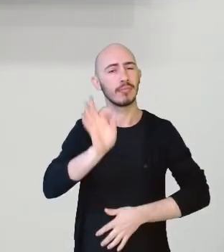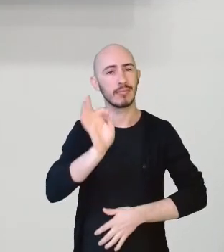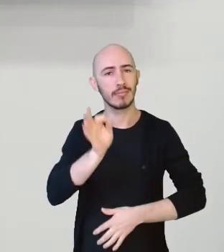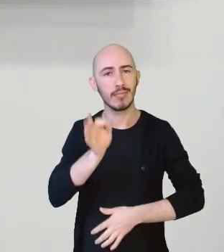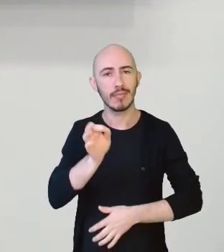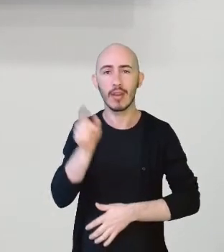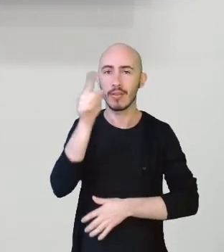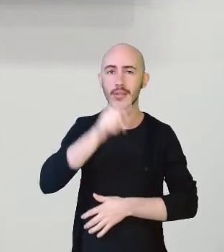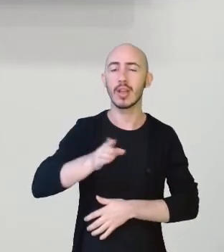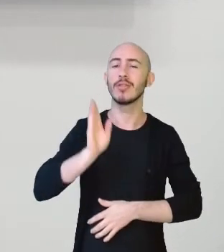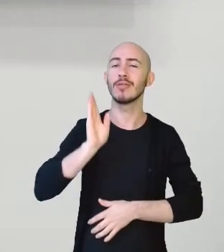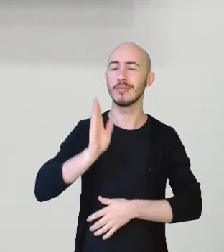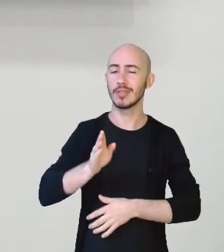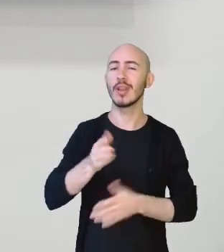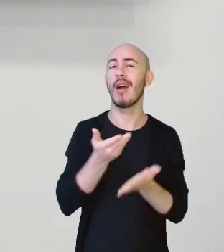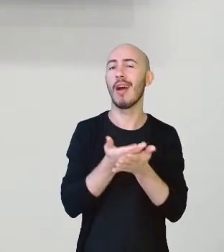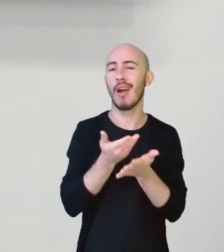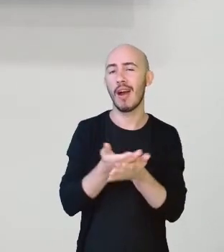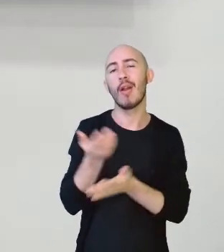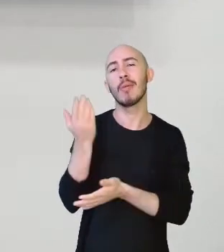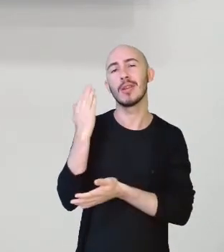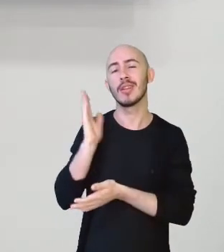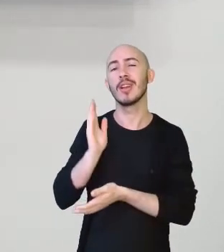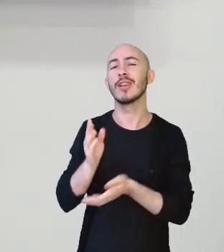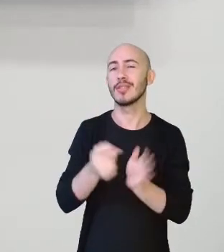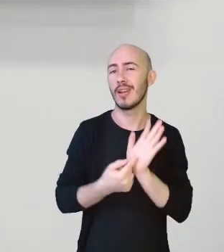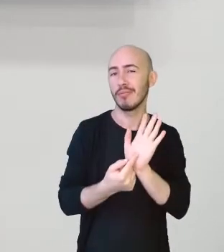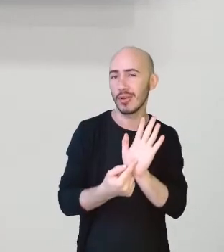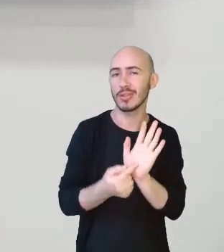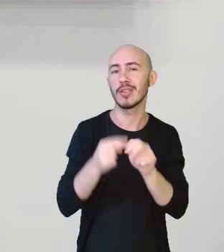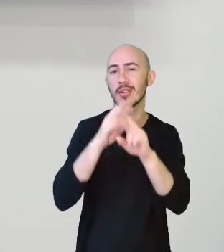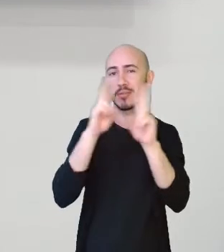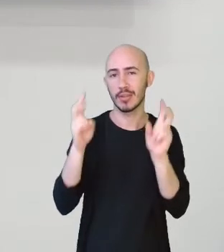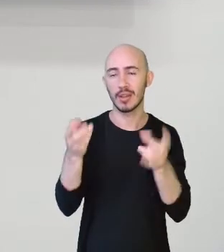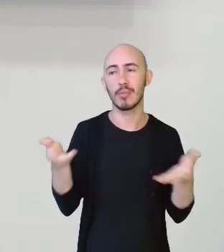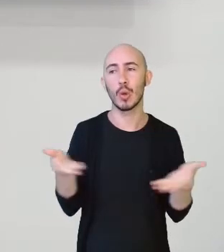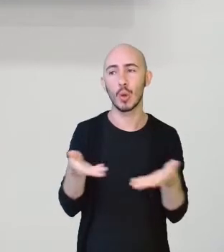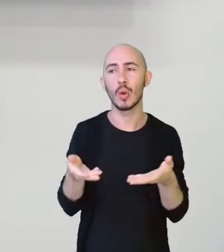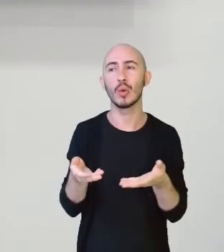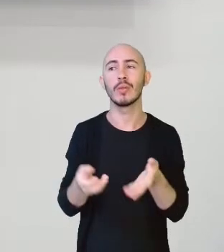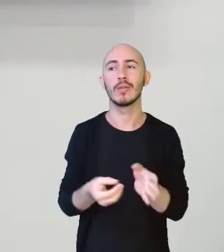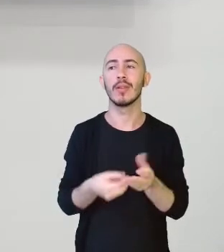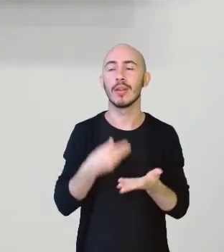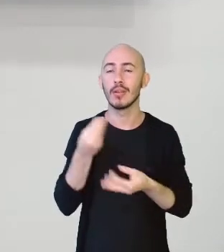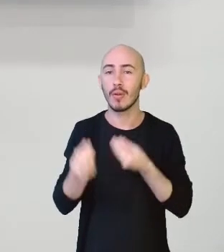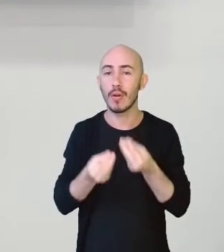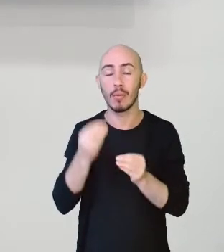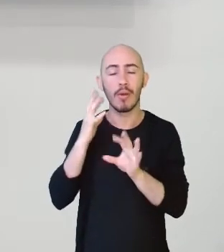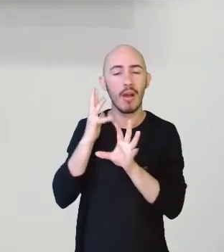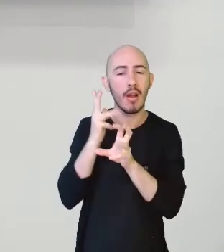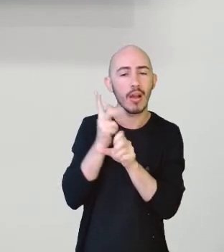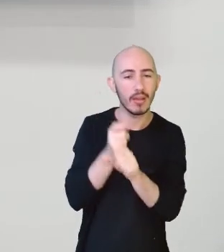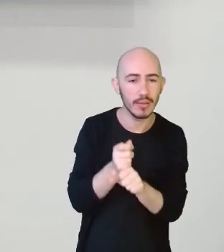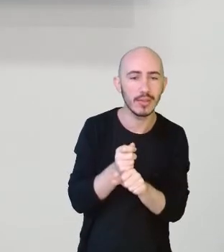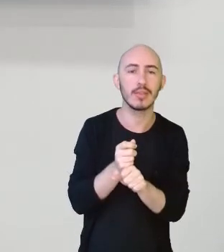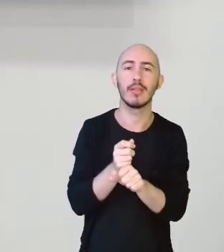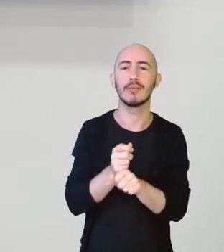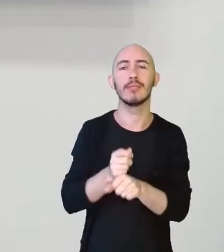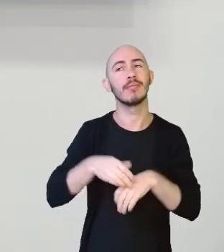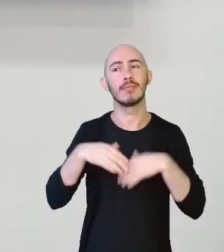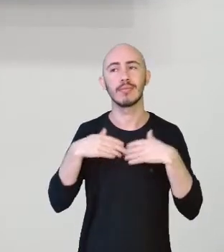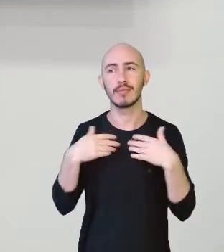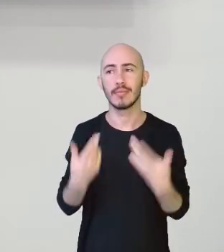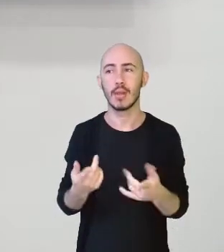mesmo, já trabalhamos isso em aulas anteriores. Hoje vamos estar dando uma revisada, muito